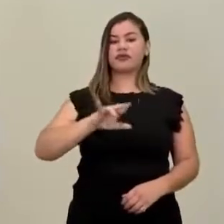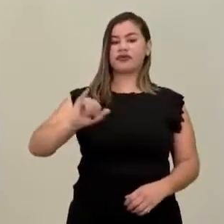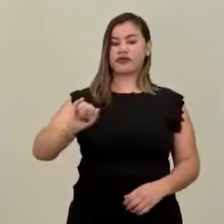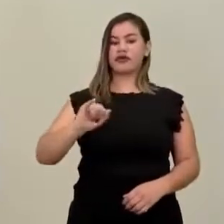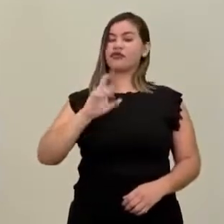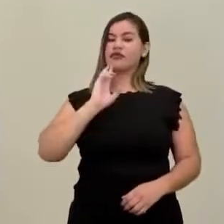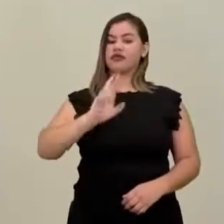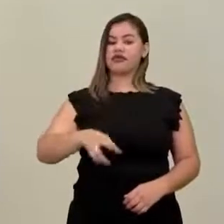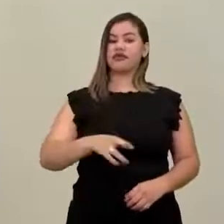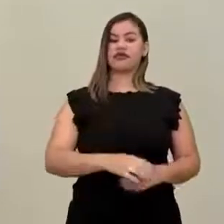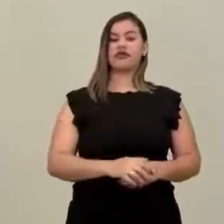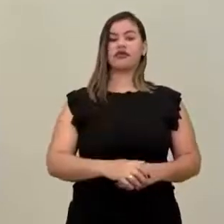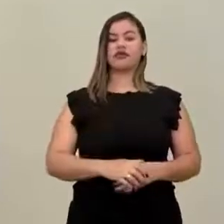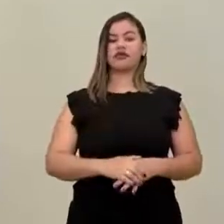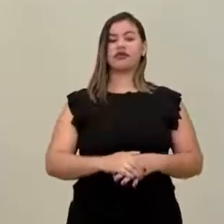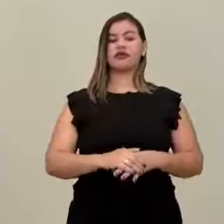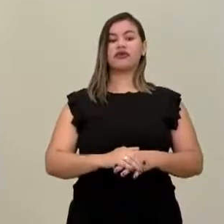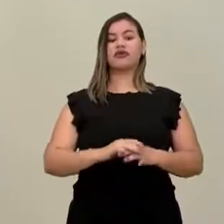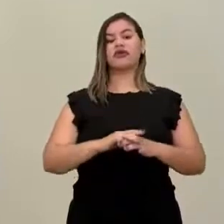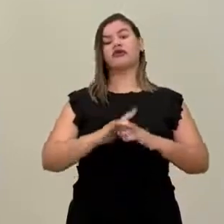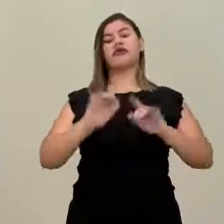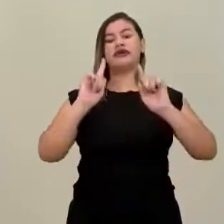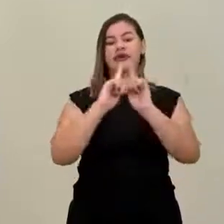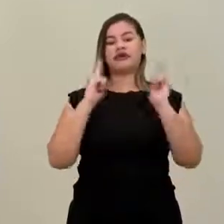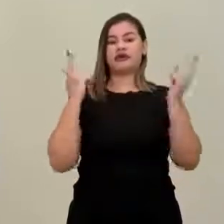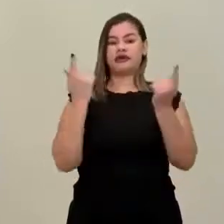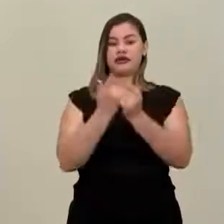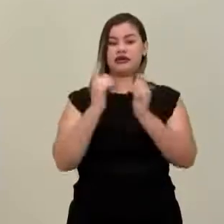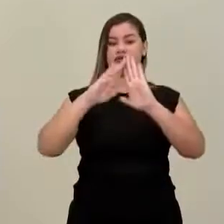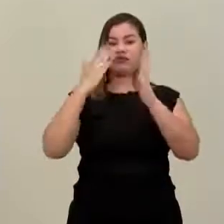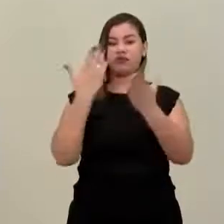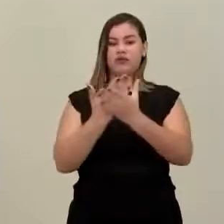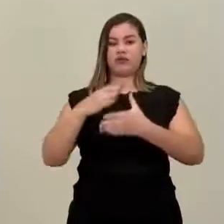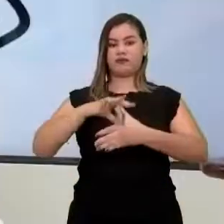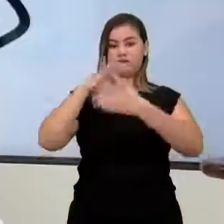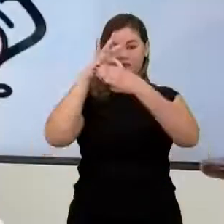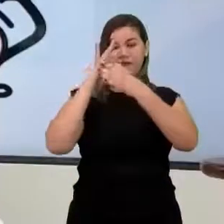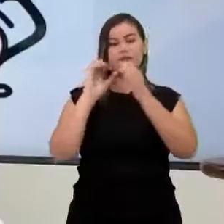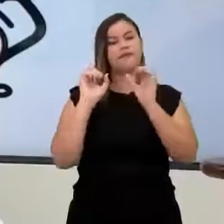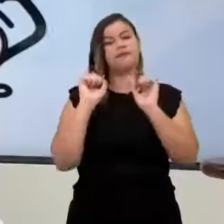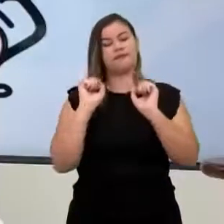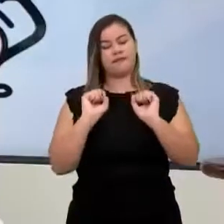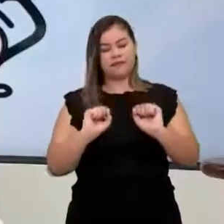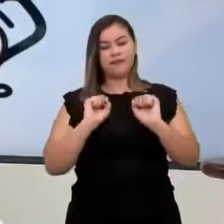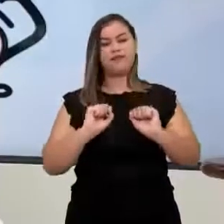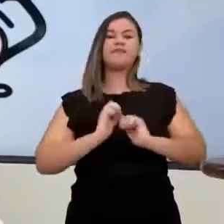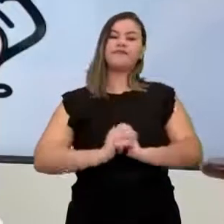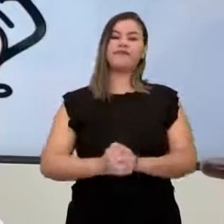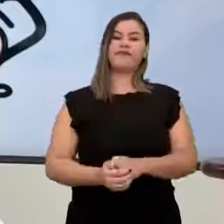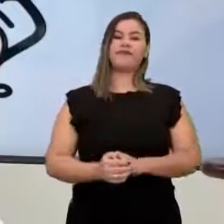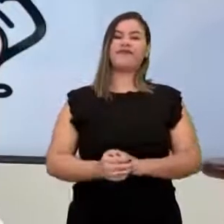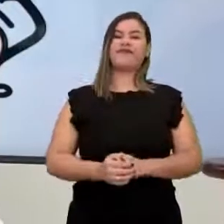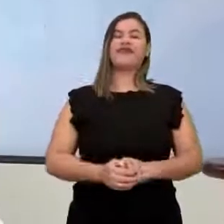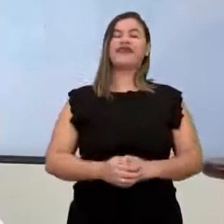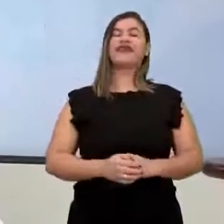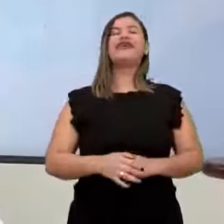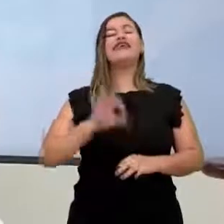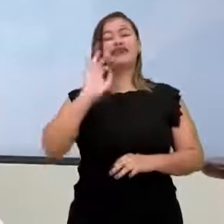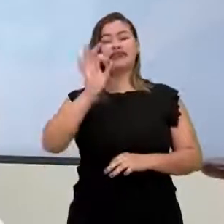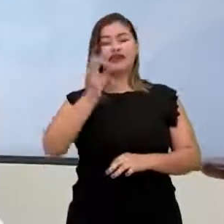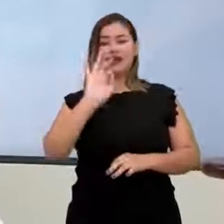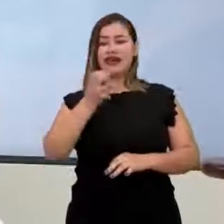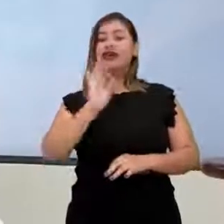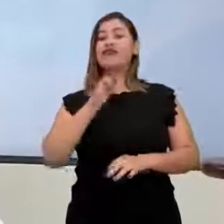colocou: participando do Grêmio Estudantil. Muito bem, que legal, é isso mesmo. Então, participando do